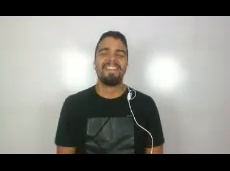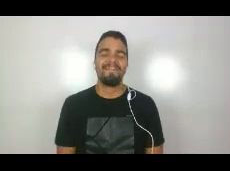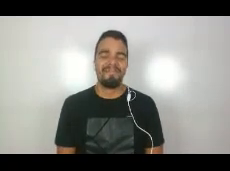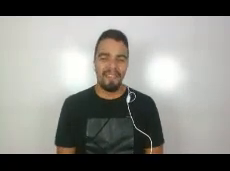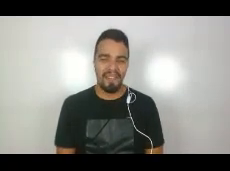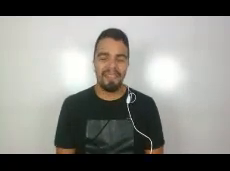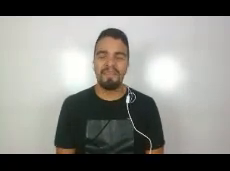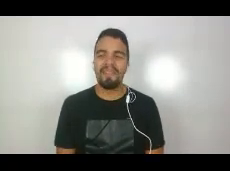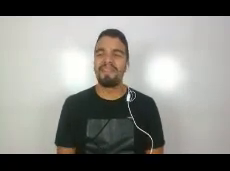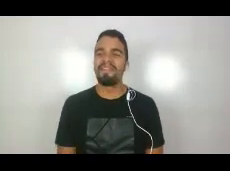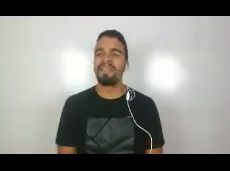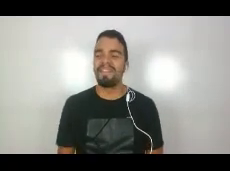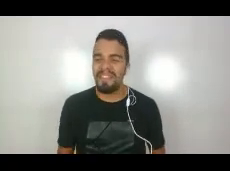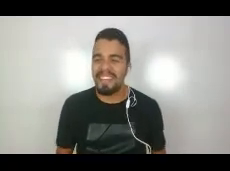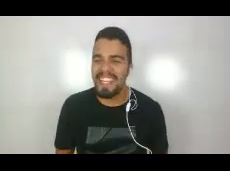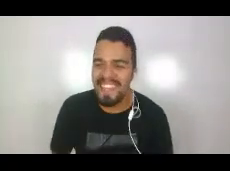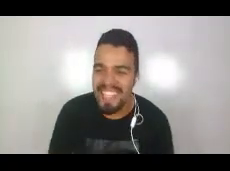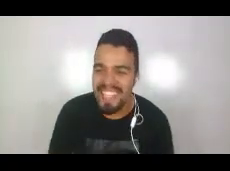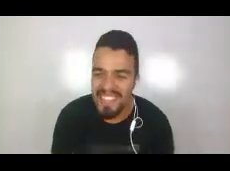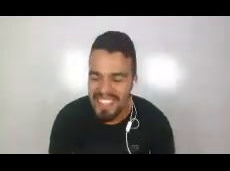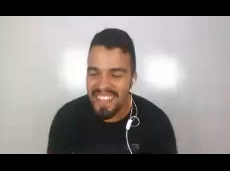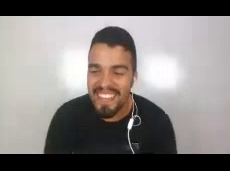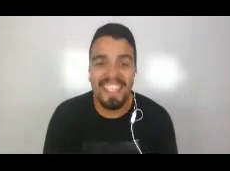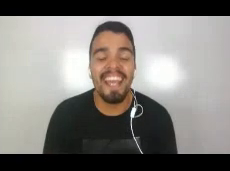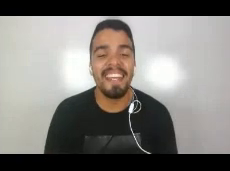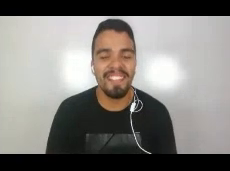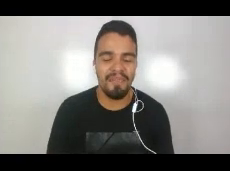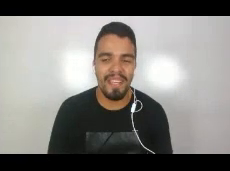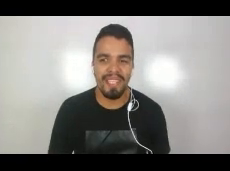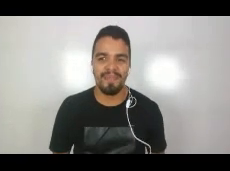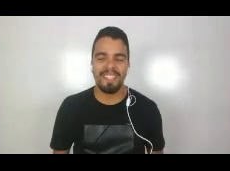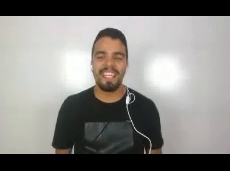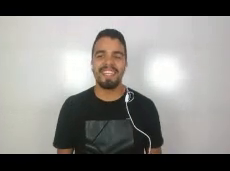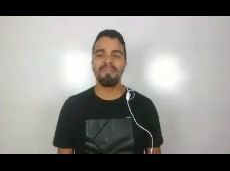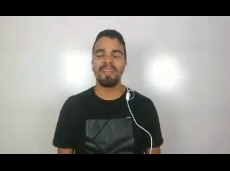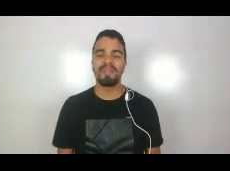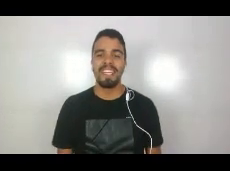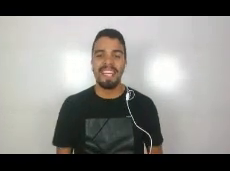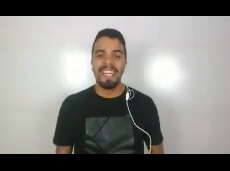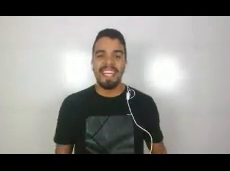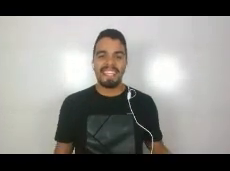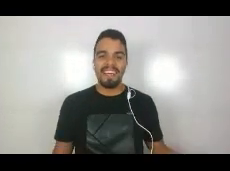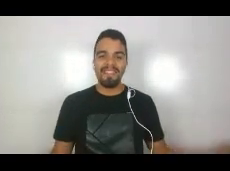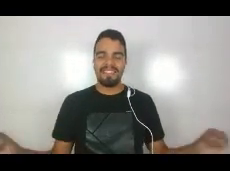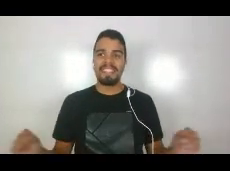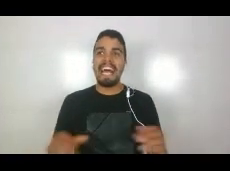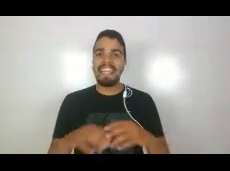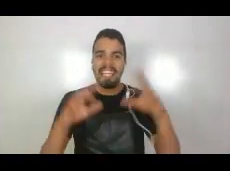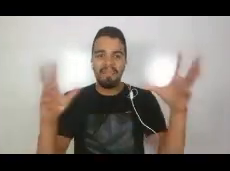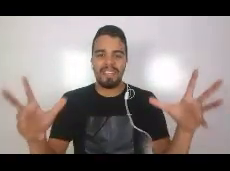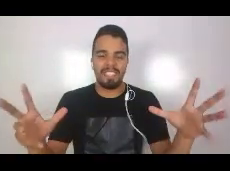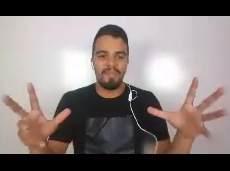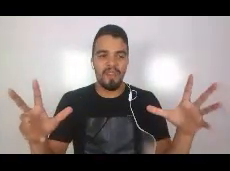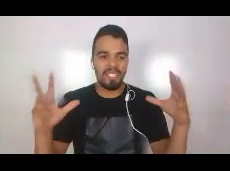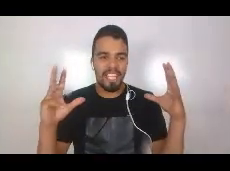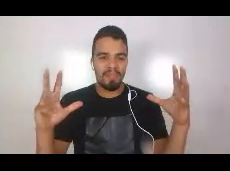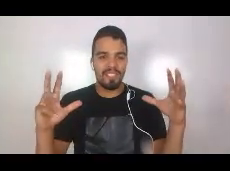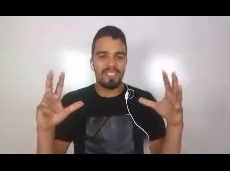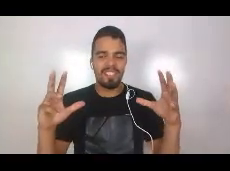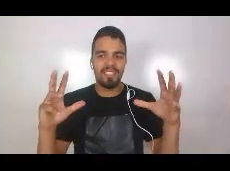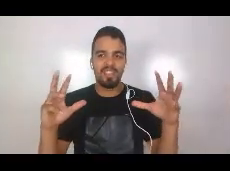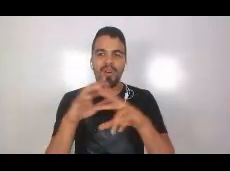entender. Muito bom, perfeitamente, perfeitamente. É isso mesmo, e é isso mesmo. Então, na Libras,